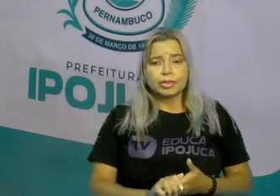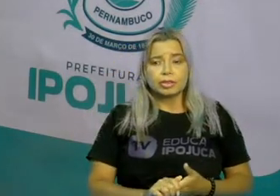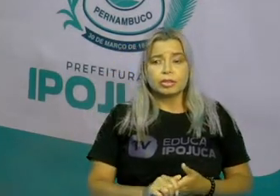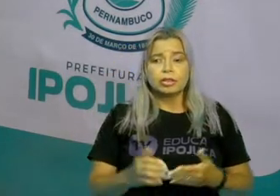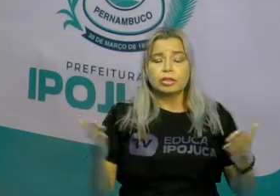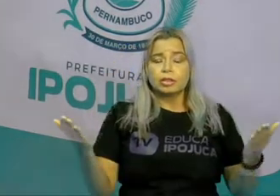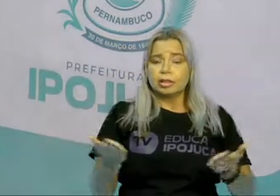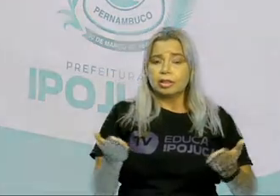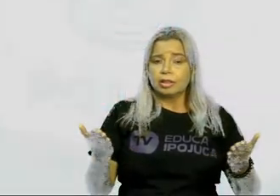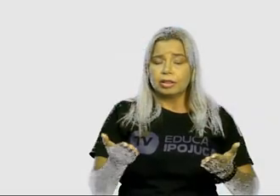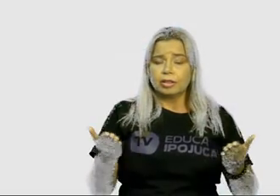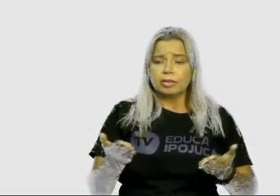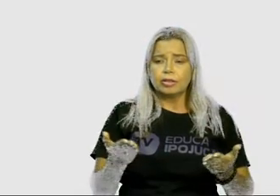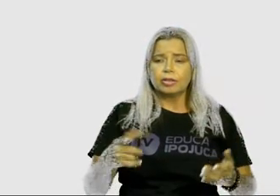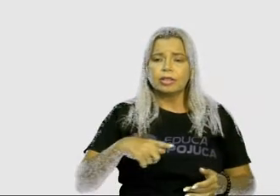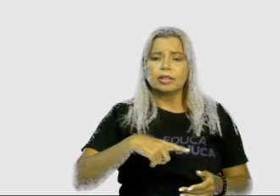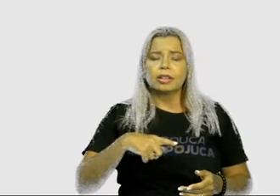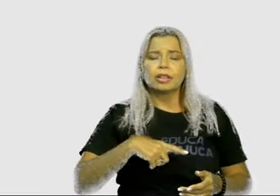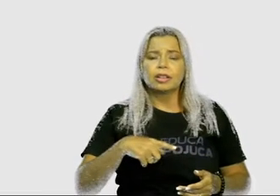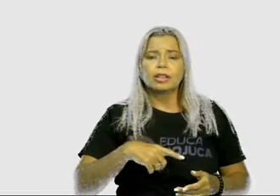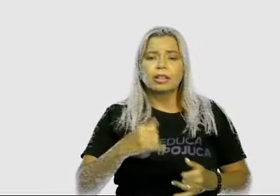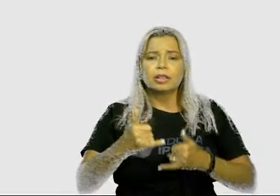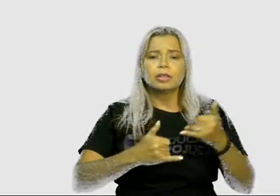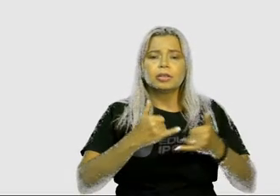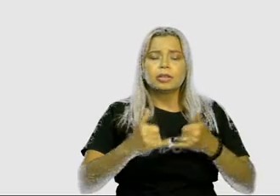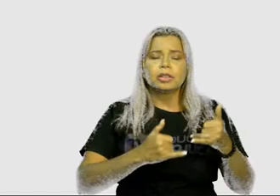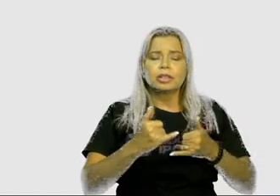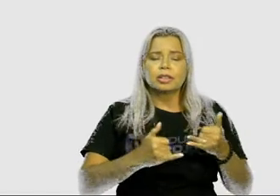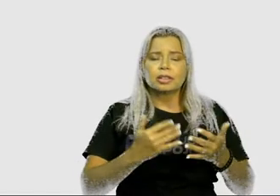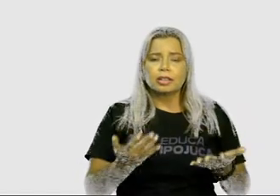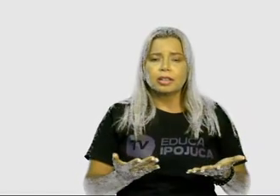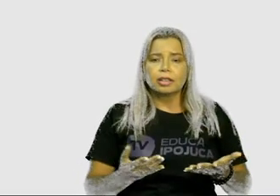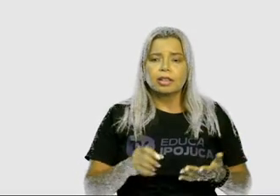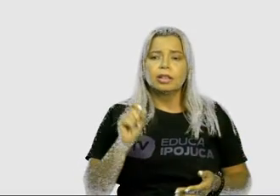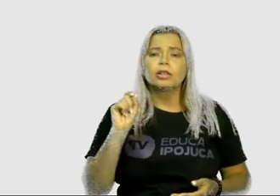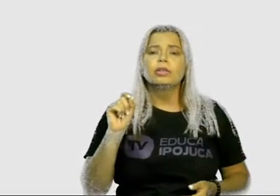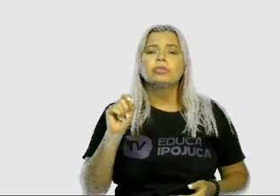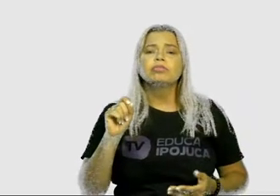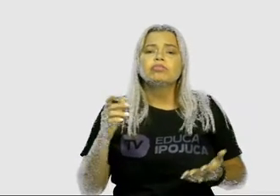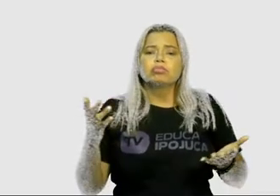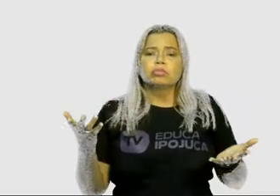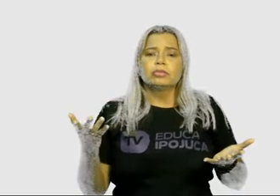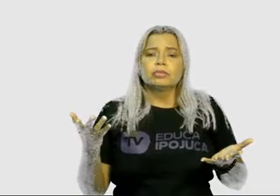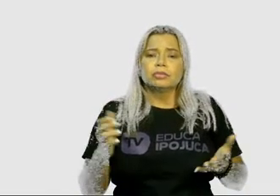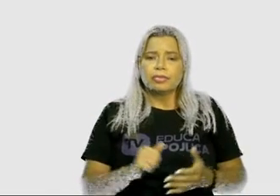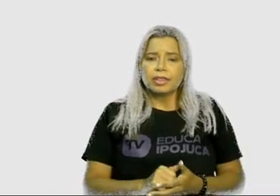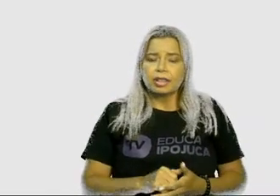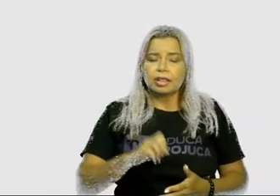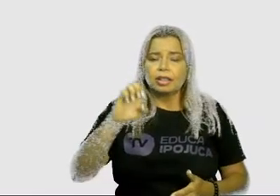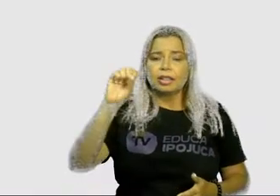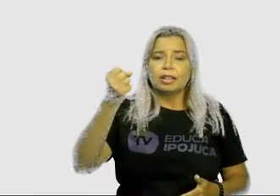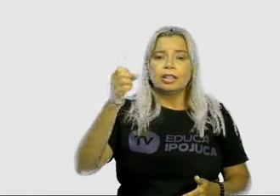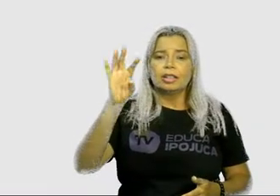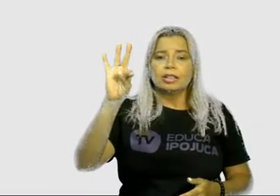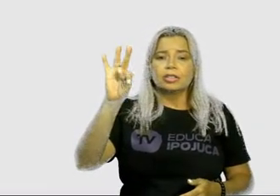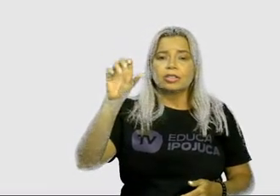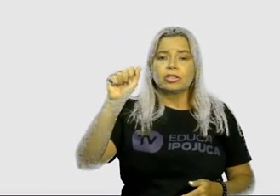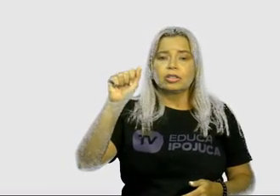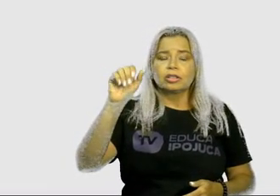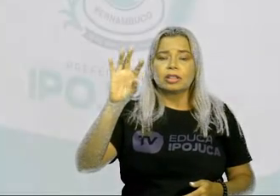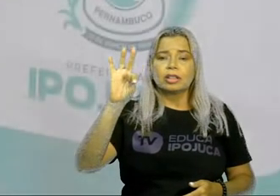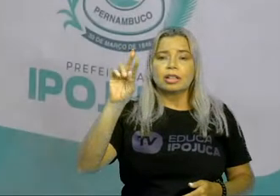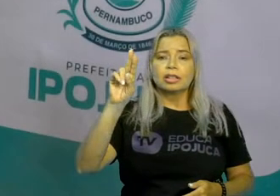quê? Olha o nome dela aqui descrito. Que nome seria esse? Estátua. Portanto,